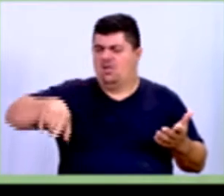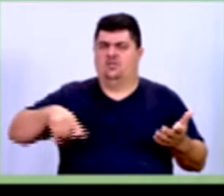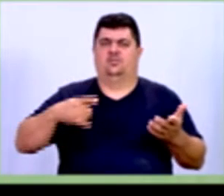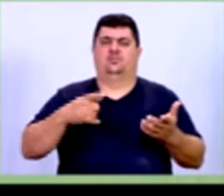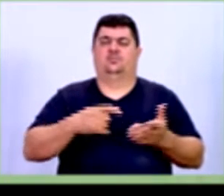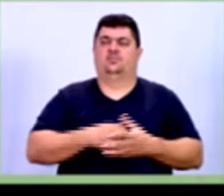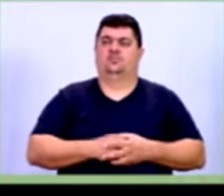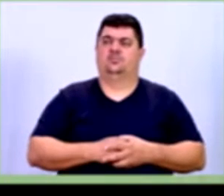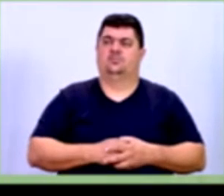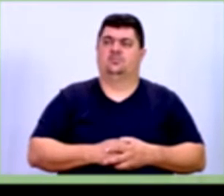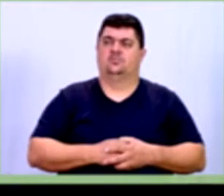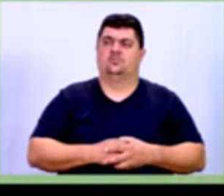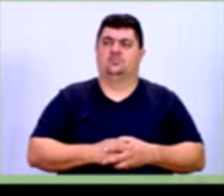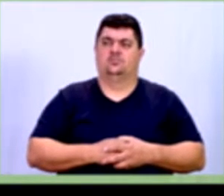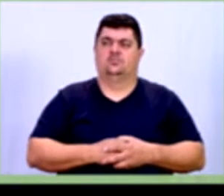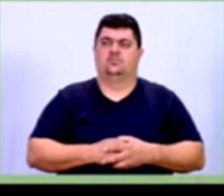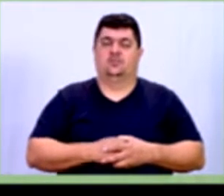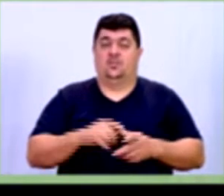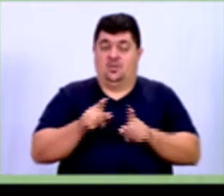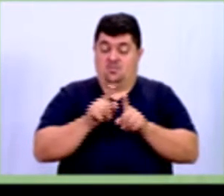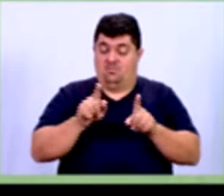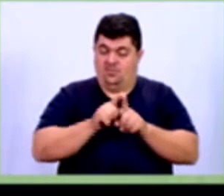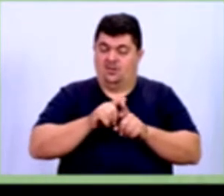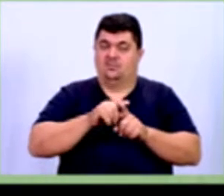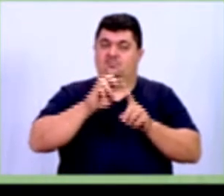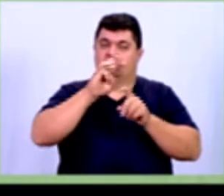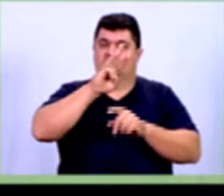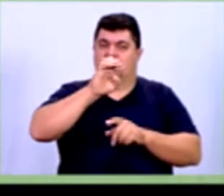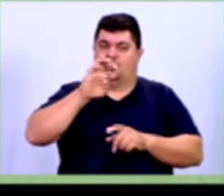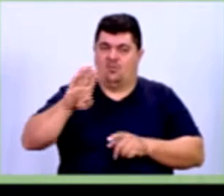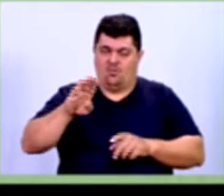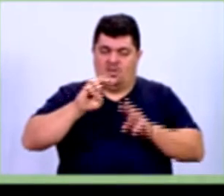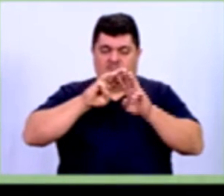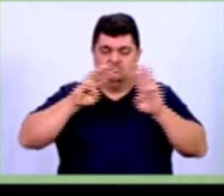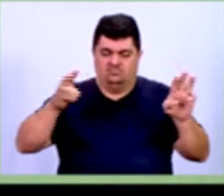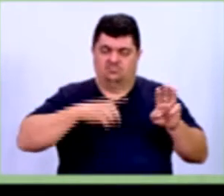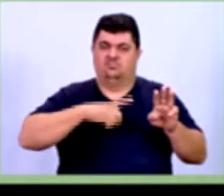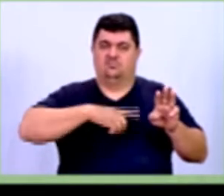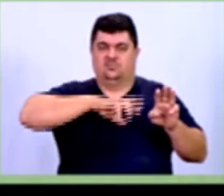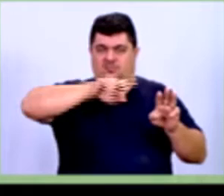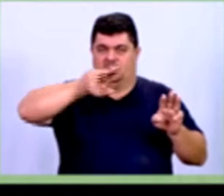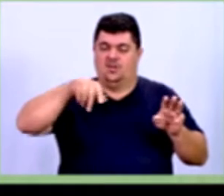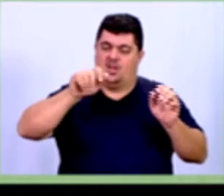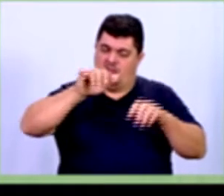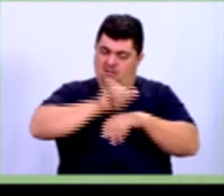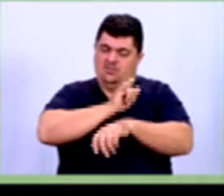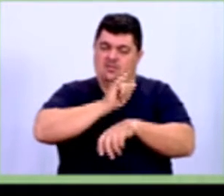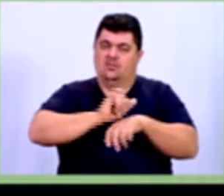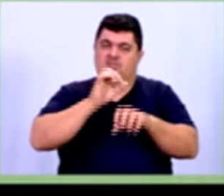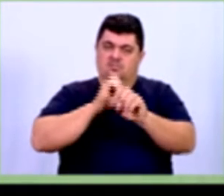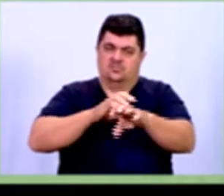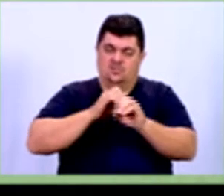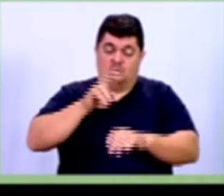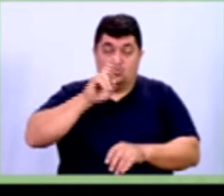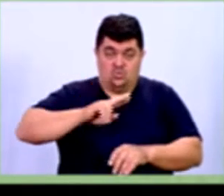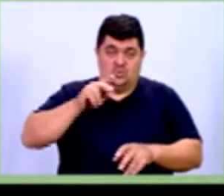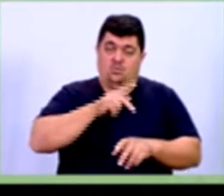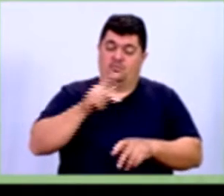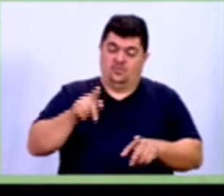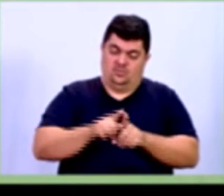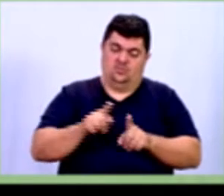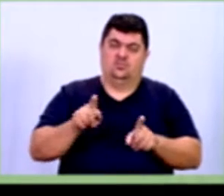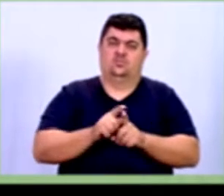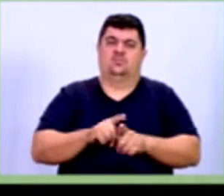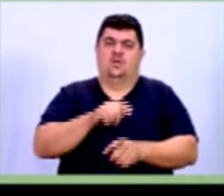escritos, impressos ou online, são recursos auxiliares das estratégias de ensino utilizados pelos professores